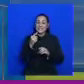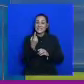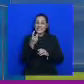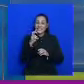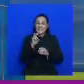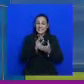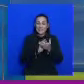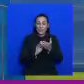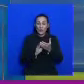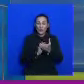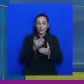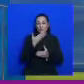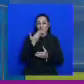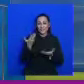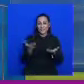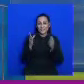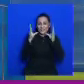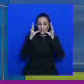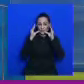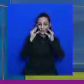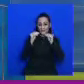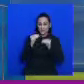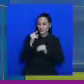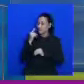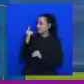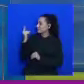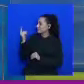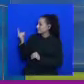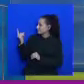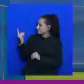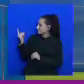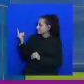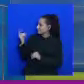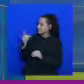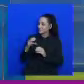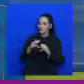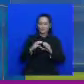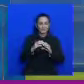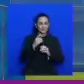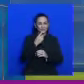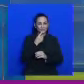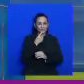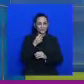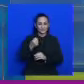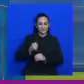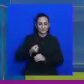Loto Fácil desta noite. Bola vermelha número 01.